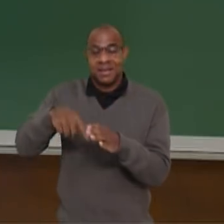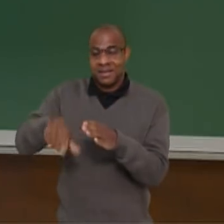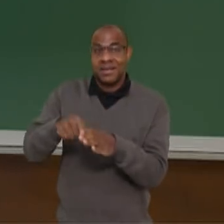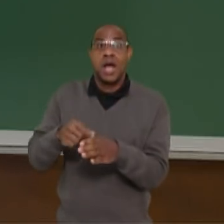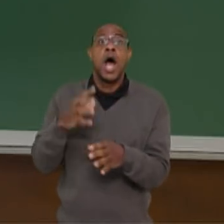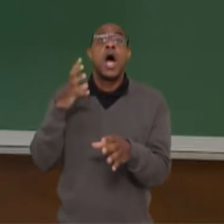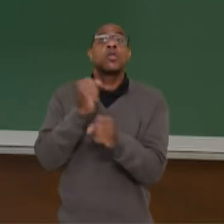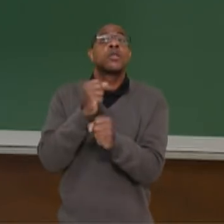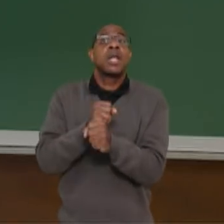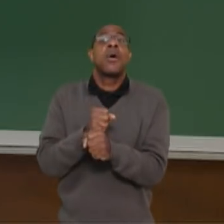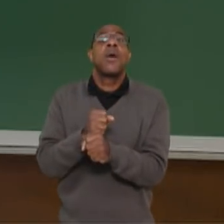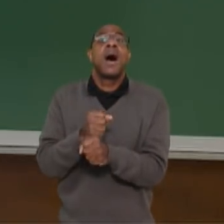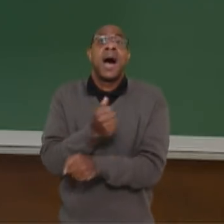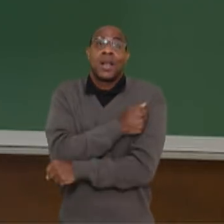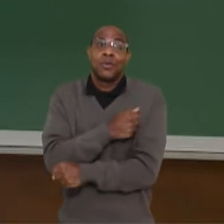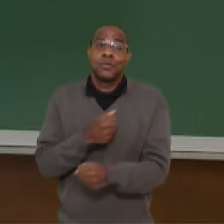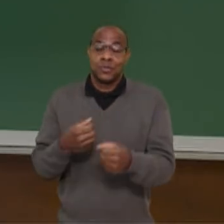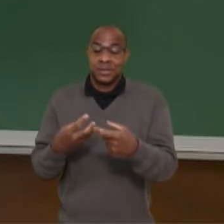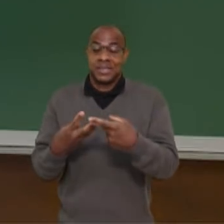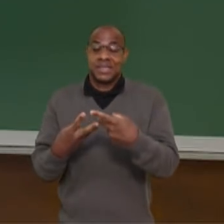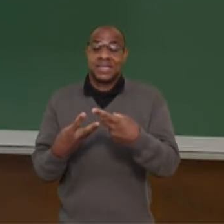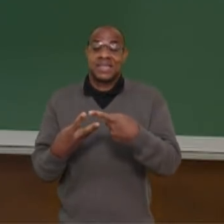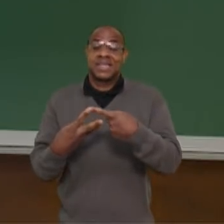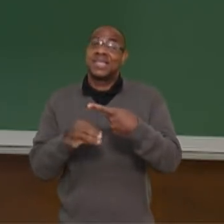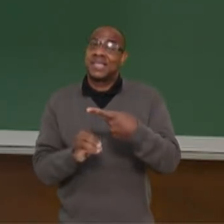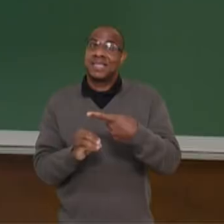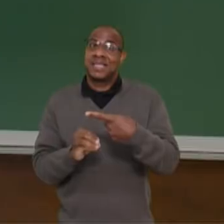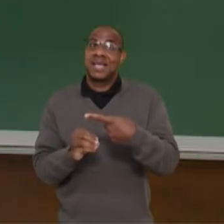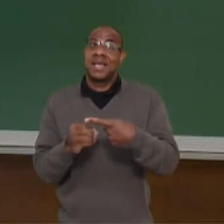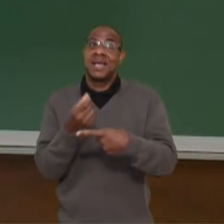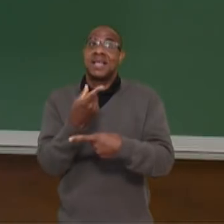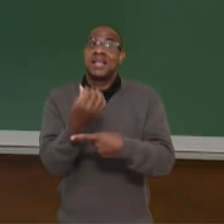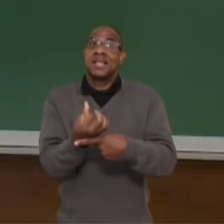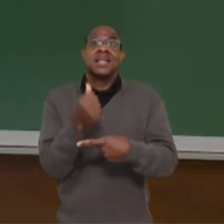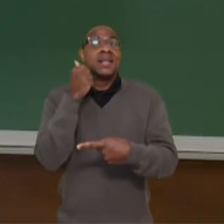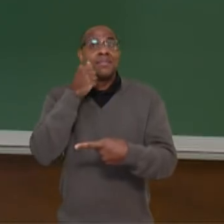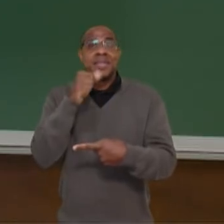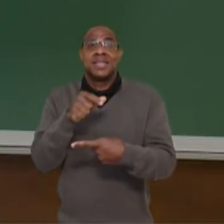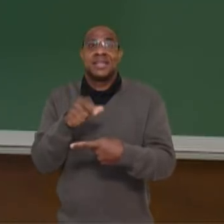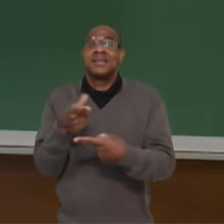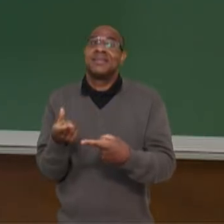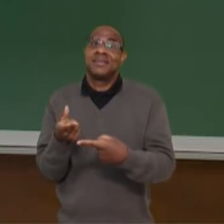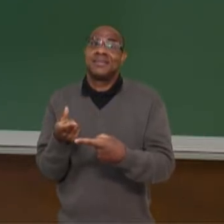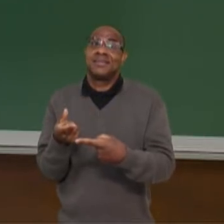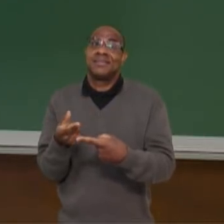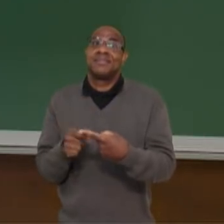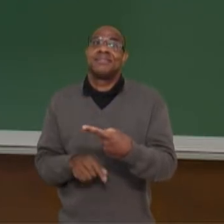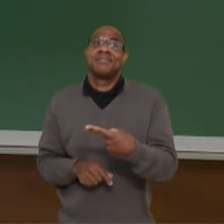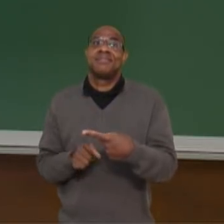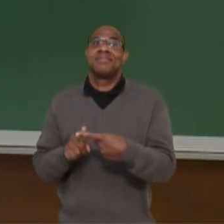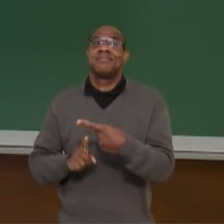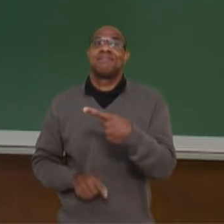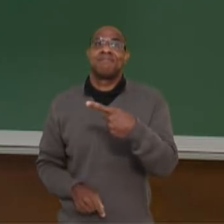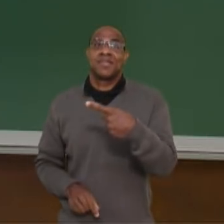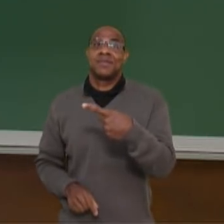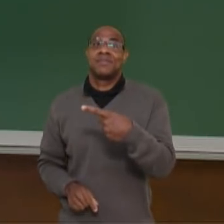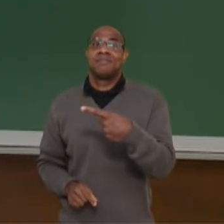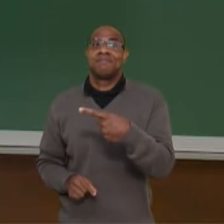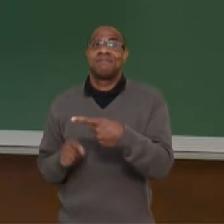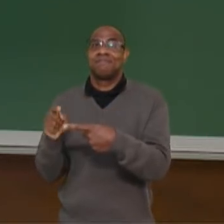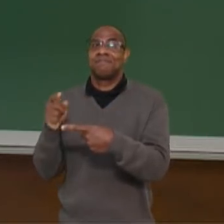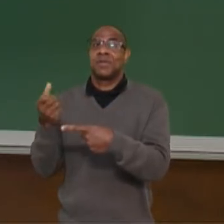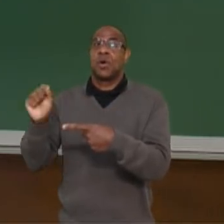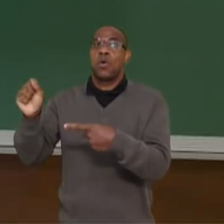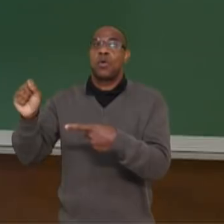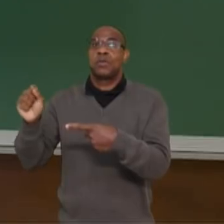alunos, 30. Tenho 16 opções de meninas num total de 30 alunos. 16 sobre 30 é 8 sobre 15.